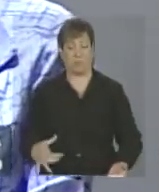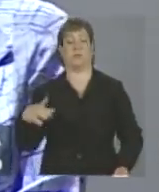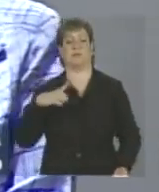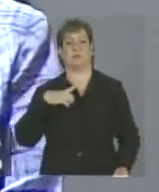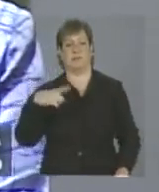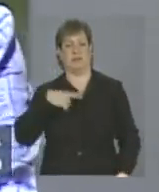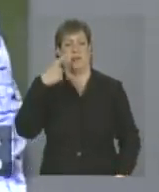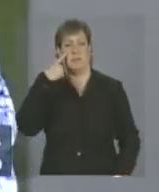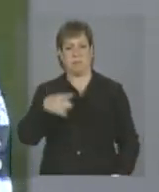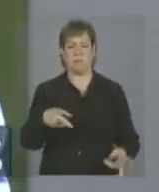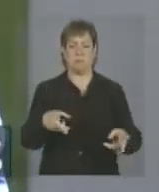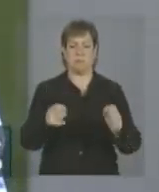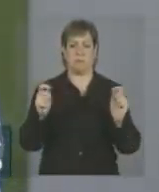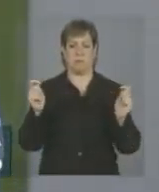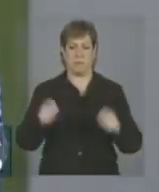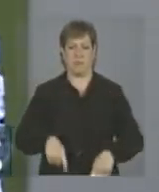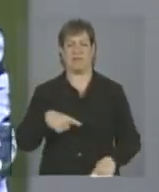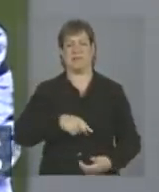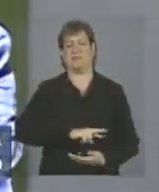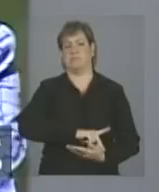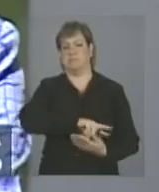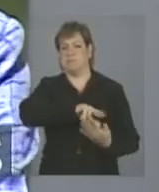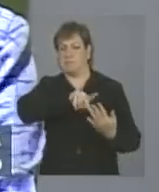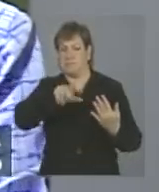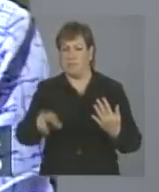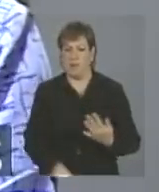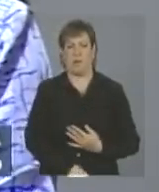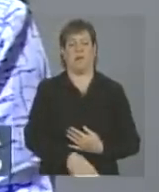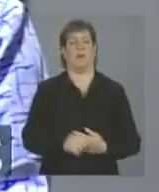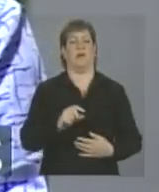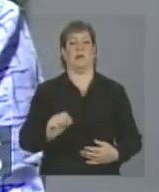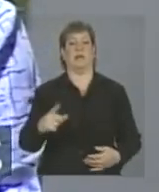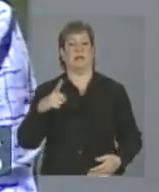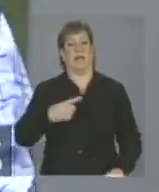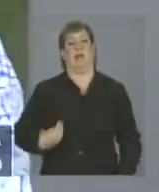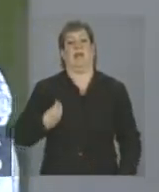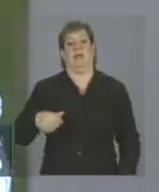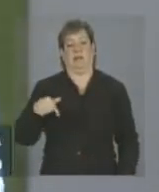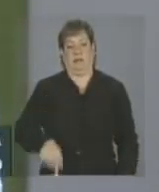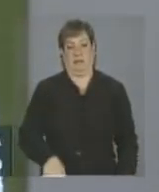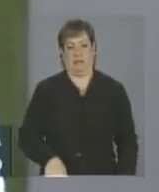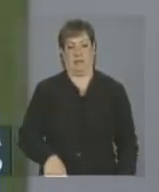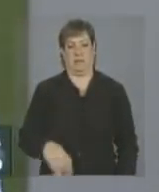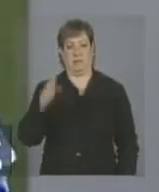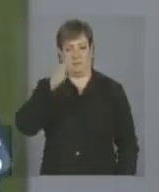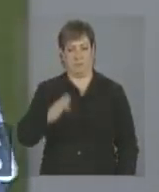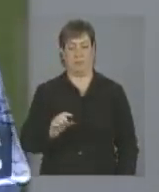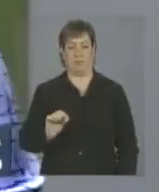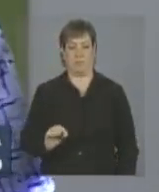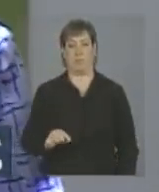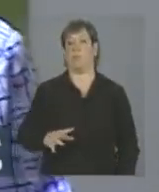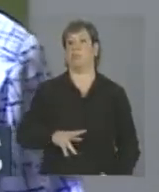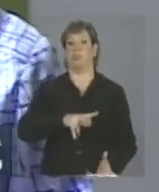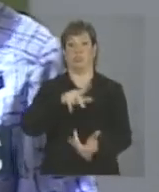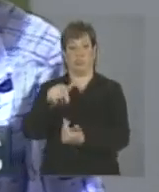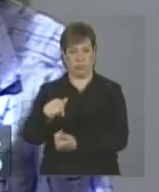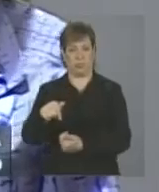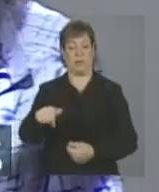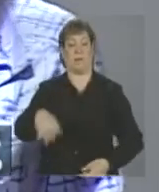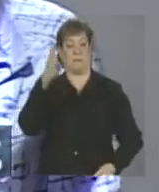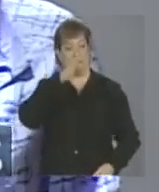percebe-se claramente a multipolarização que existe. Neste mundo, o Brasil tem um papel